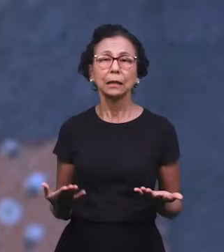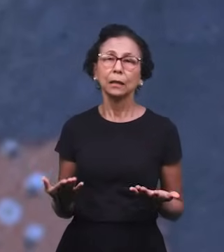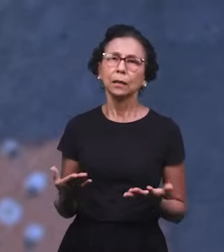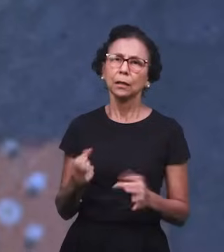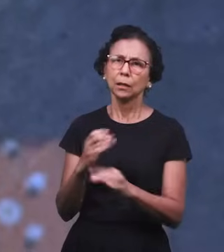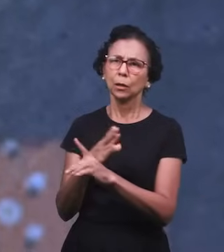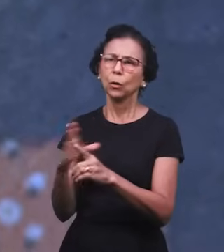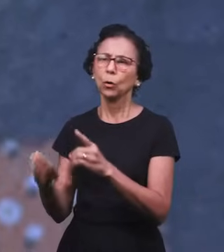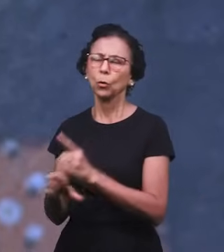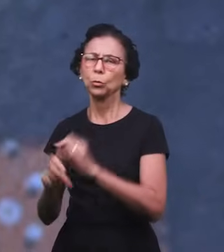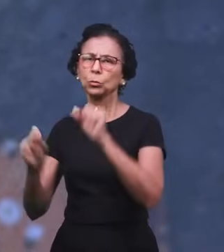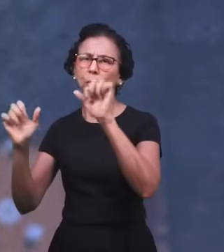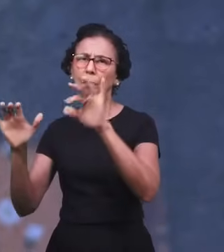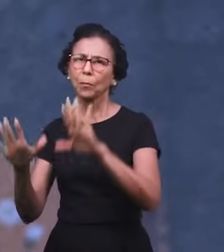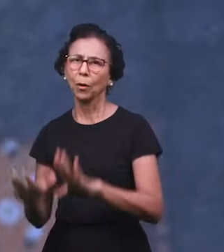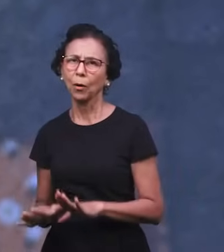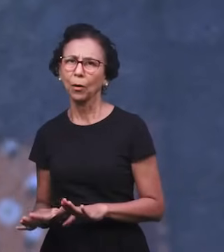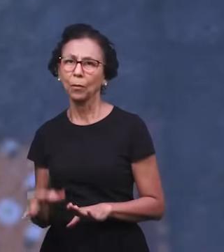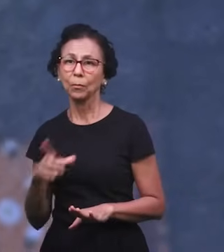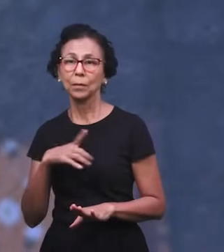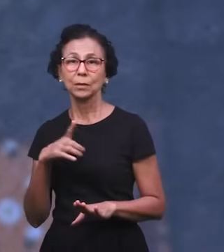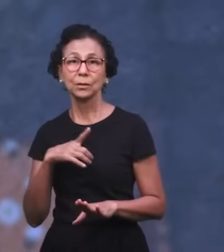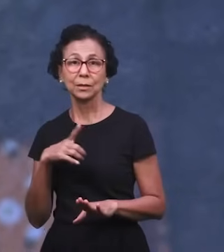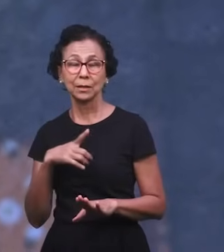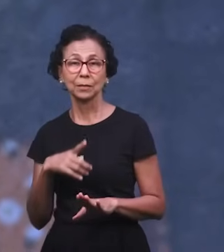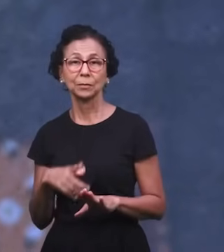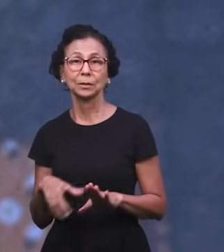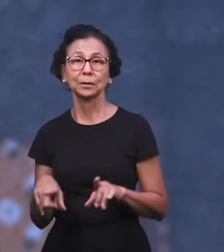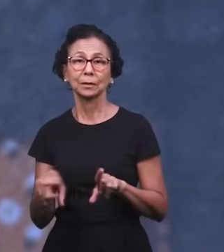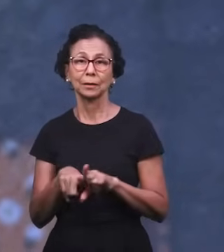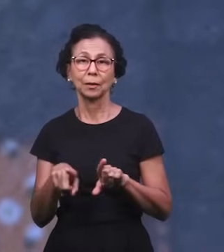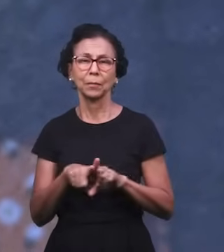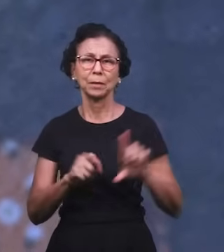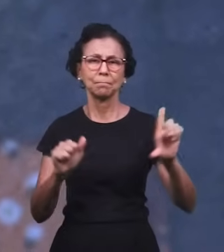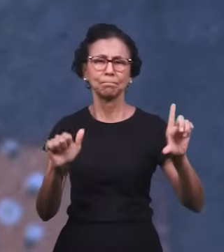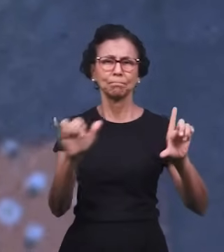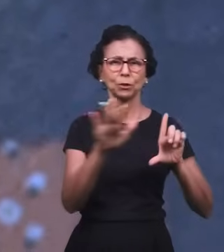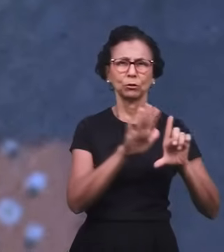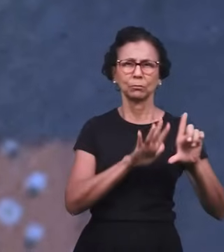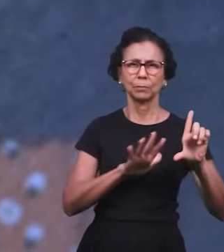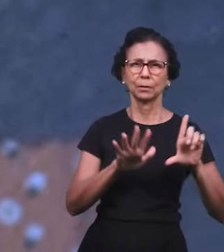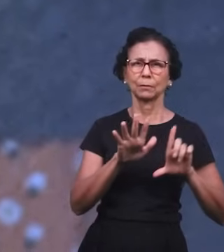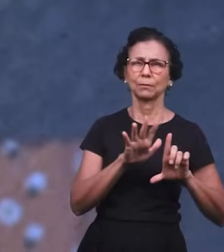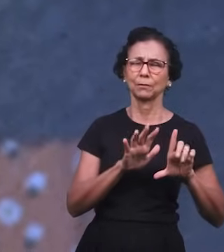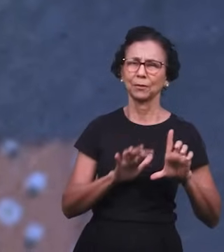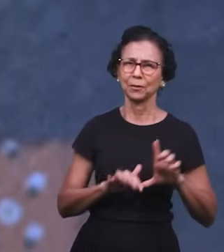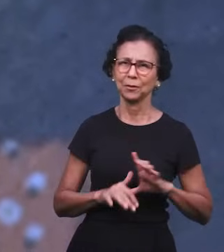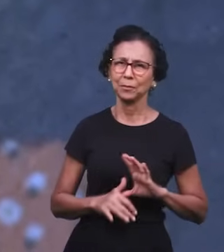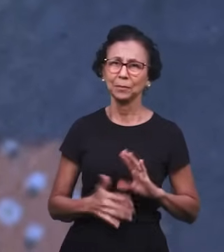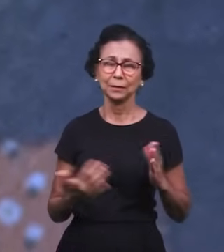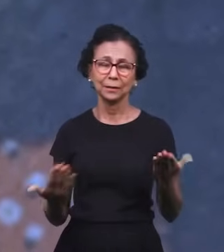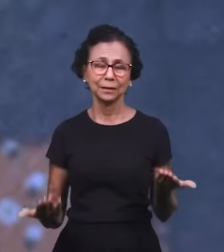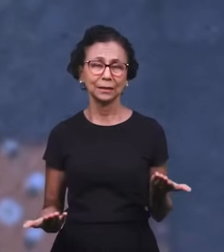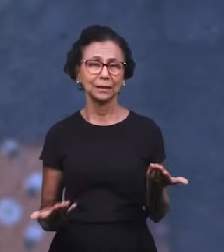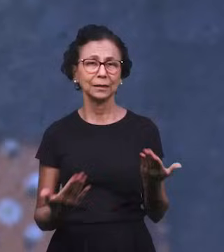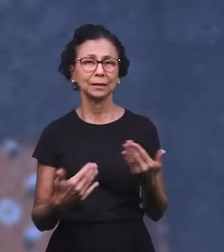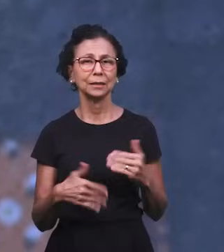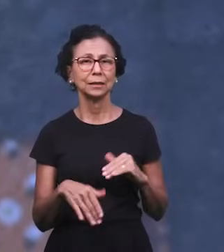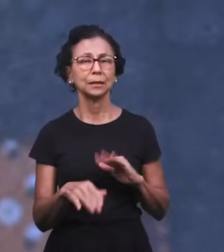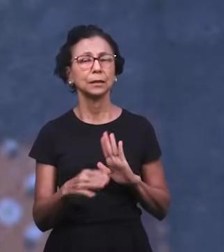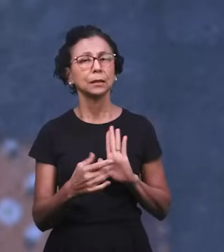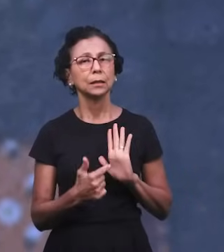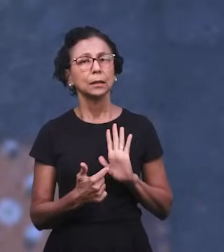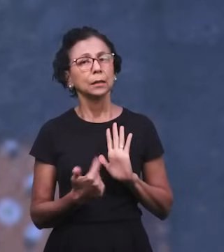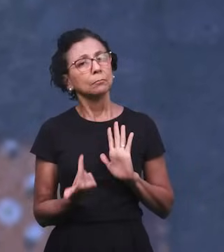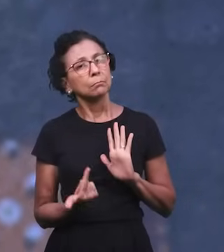também chegar até você com conteúdos que são conteúdos dirigidos pelo Espírito Santo, conteúdos que carregam consigo